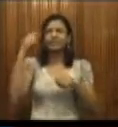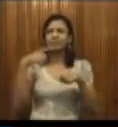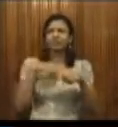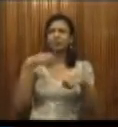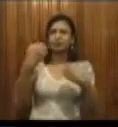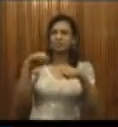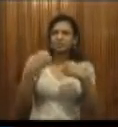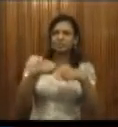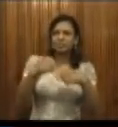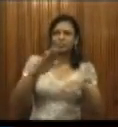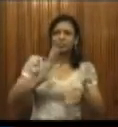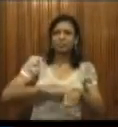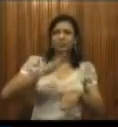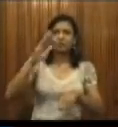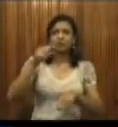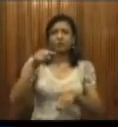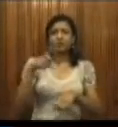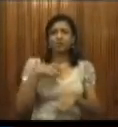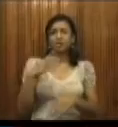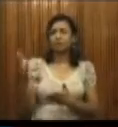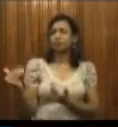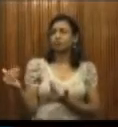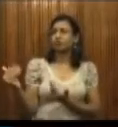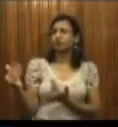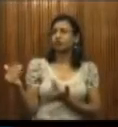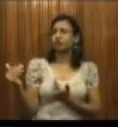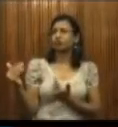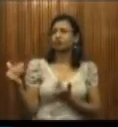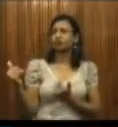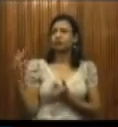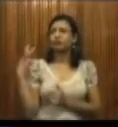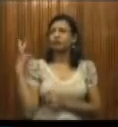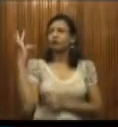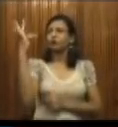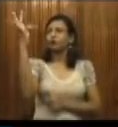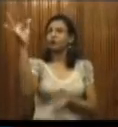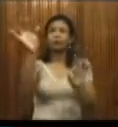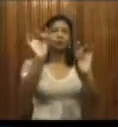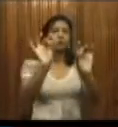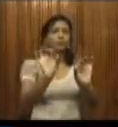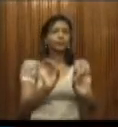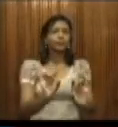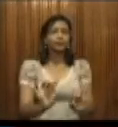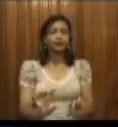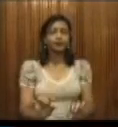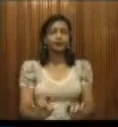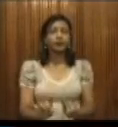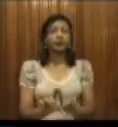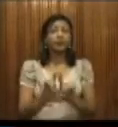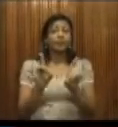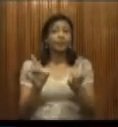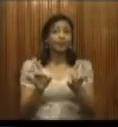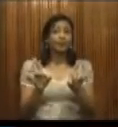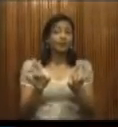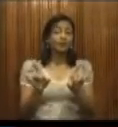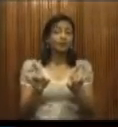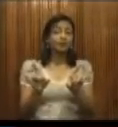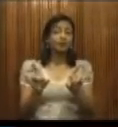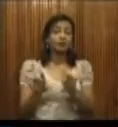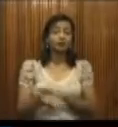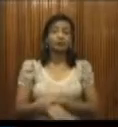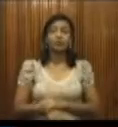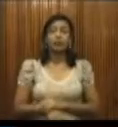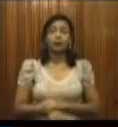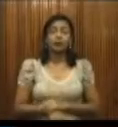Talvez você tenha juventude com todo o horizonte de vida pela sua frente, mas mesmo com esse horizonte amplo de vida,